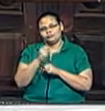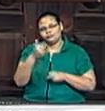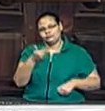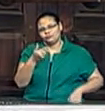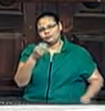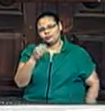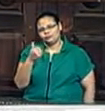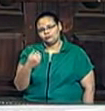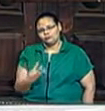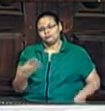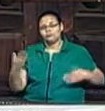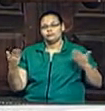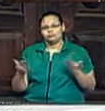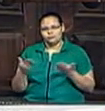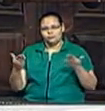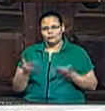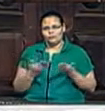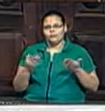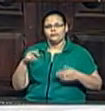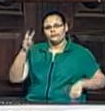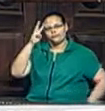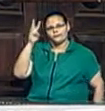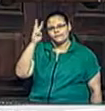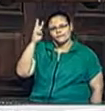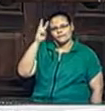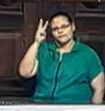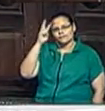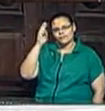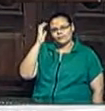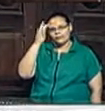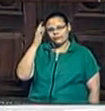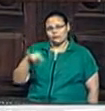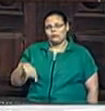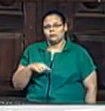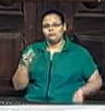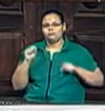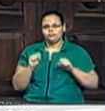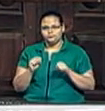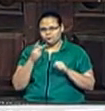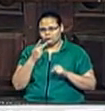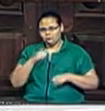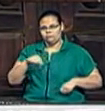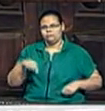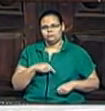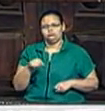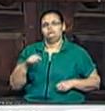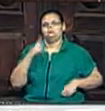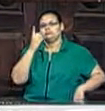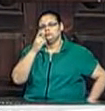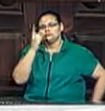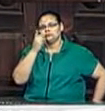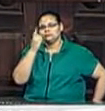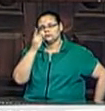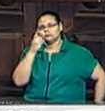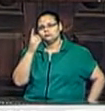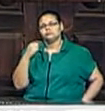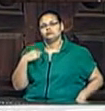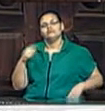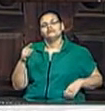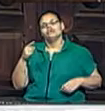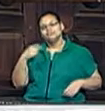hoje, nessa terça-feira, acho que nós podemos dizer, todos nós aqui deputados, chegamos a